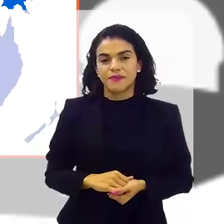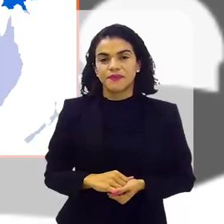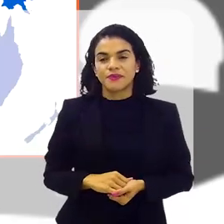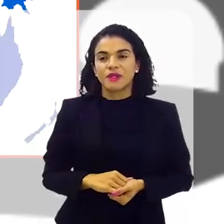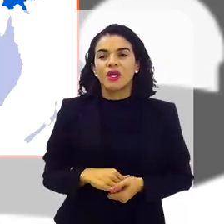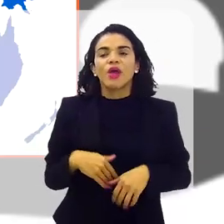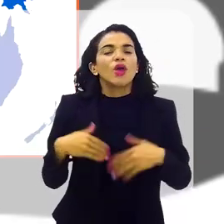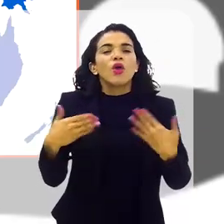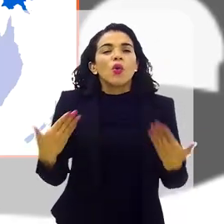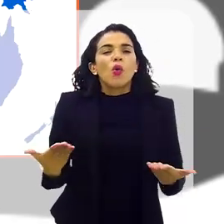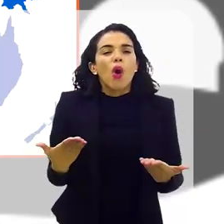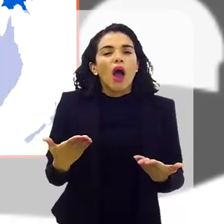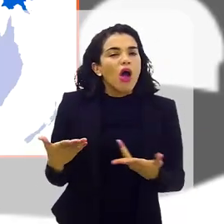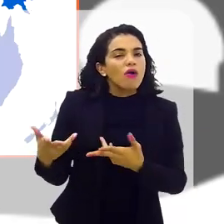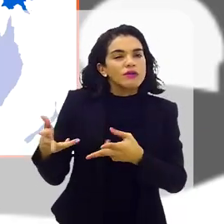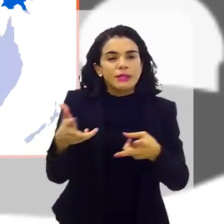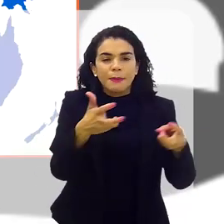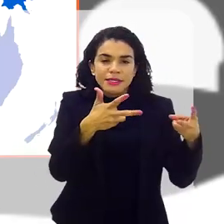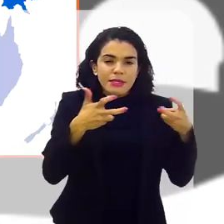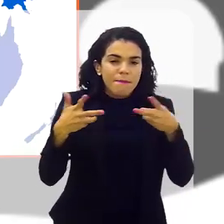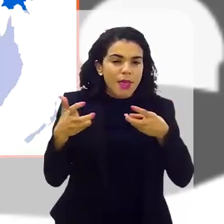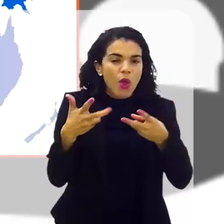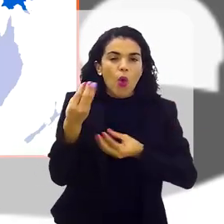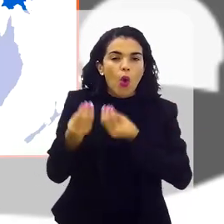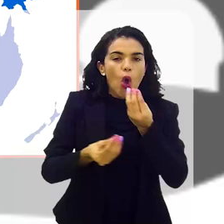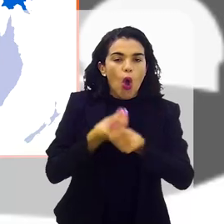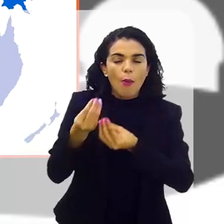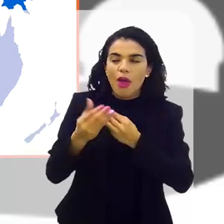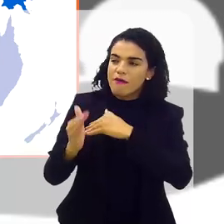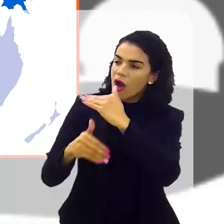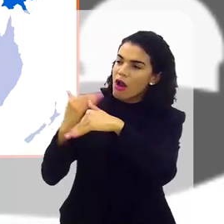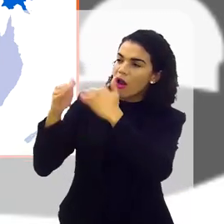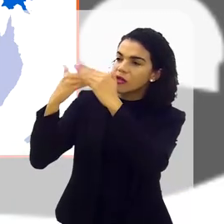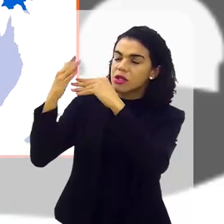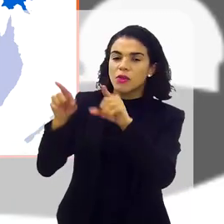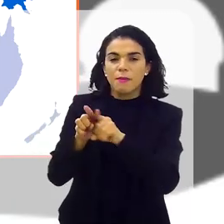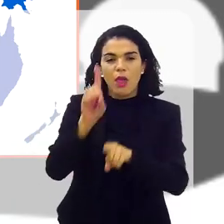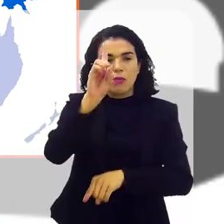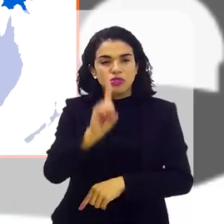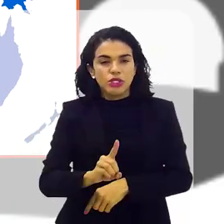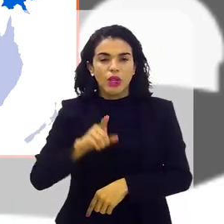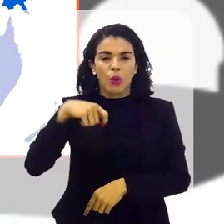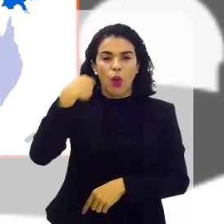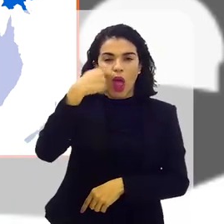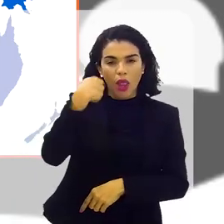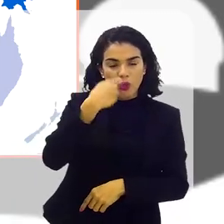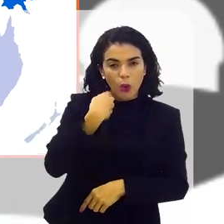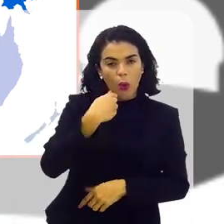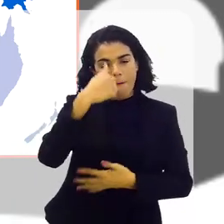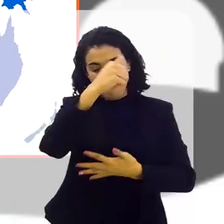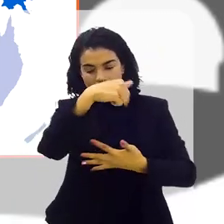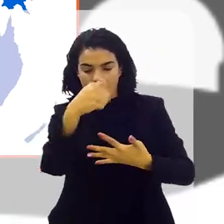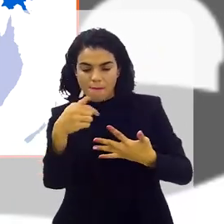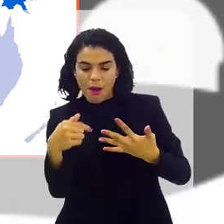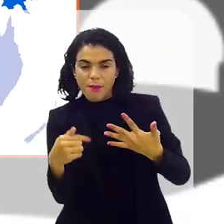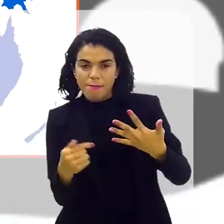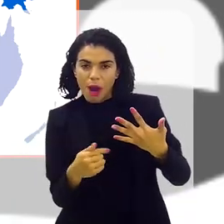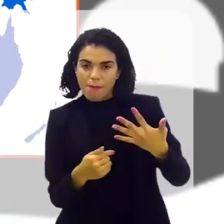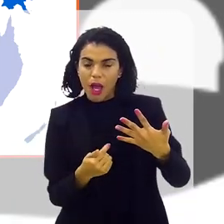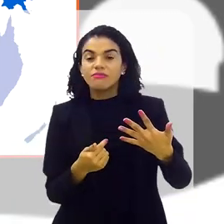e qual foi a evolução que você como professor como diretor como ator e todas esses